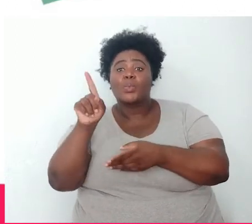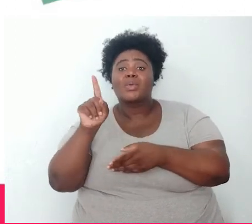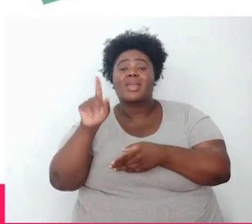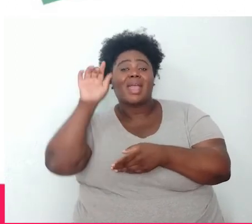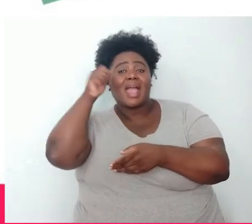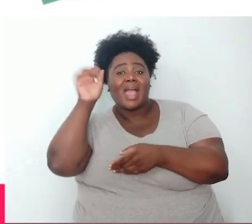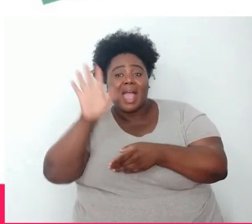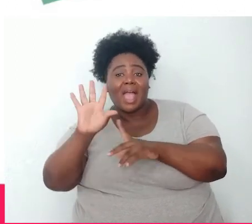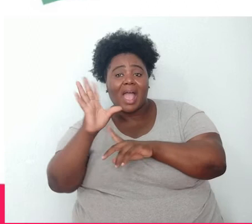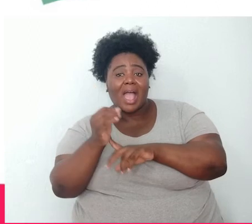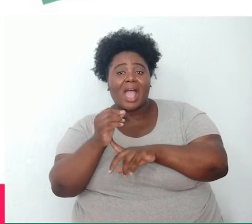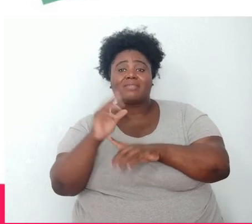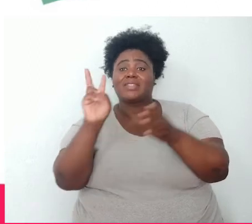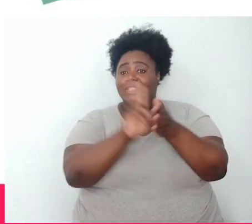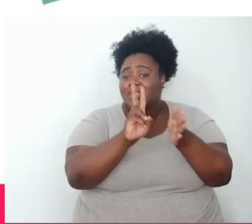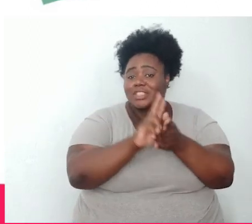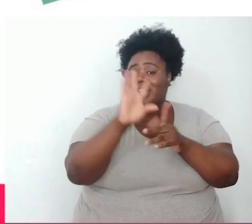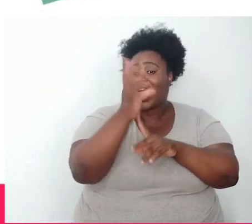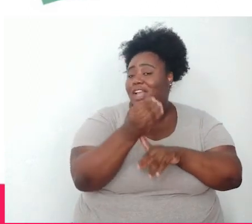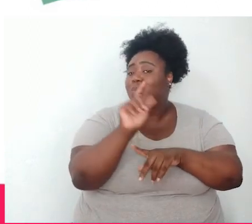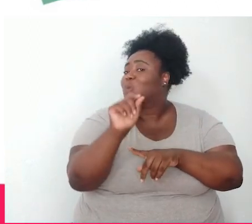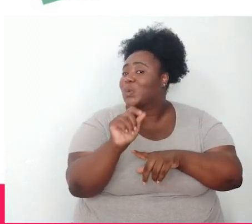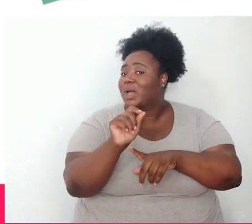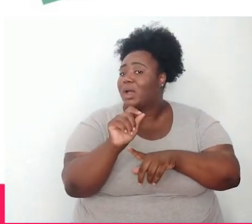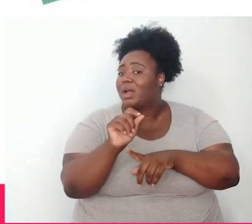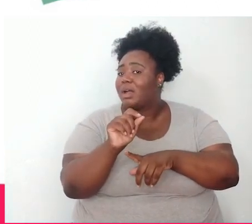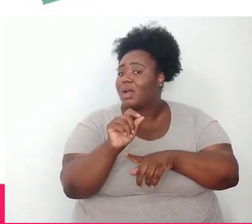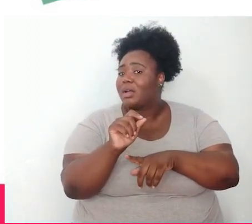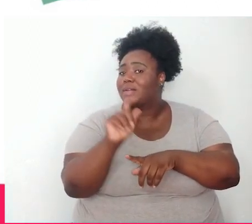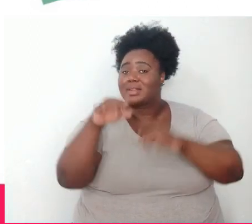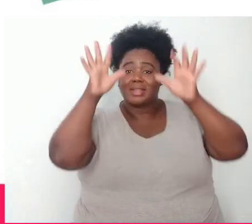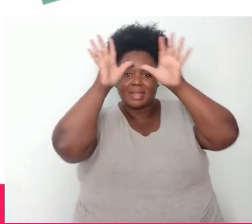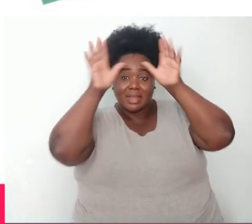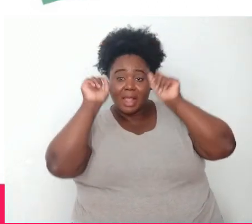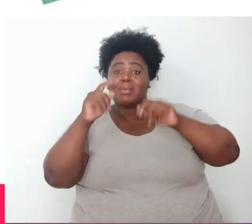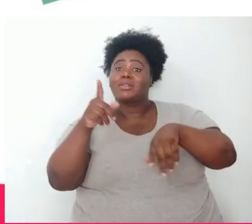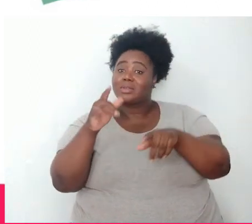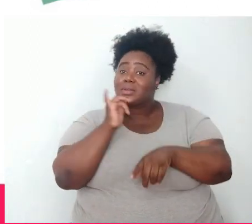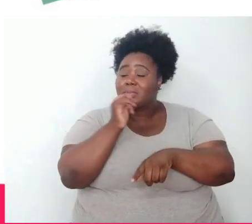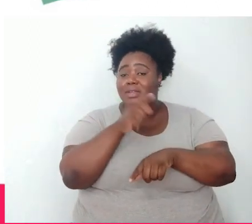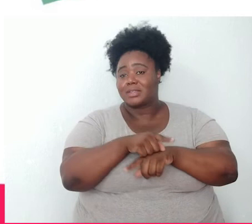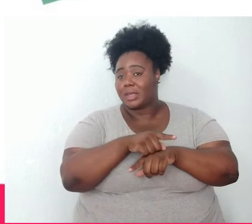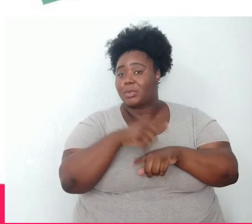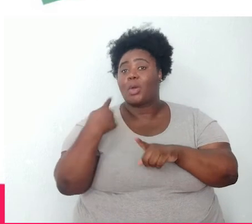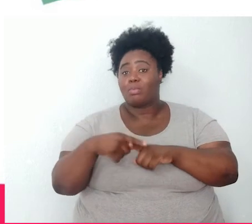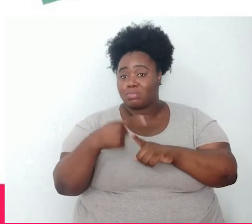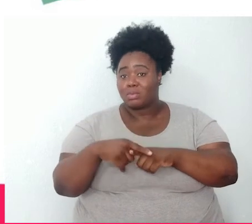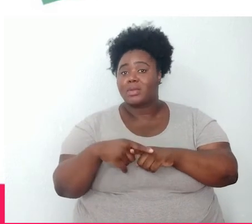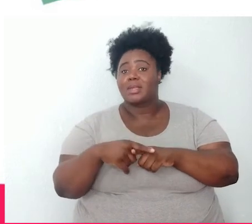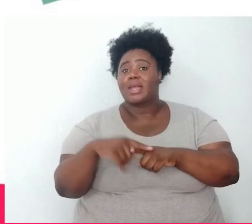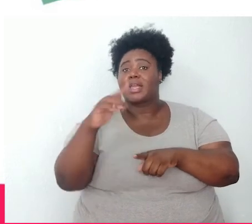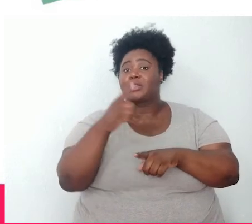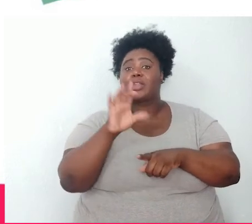arte contemporânea africana, arte contemporânea indígena, arte contemporânea na Amazônia, por exemplo, porque também